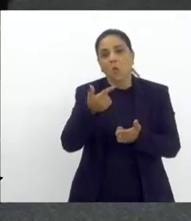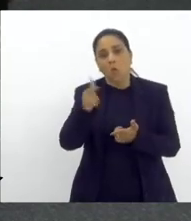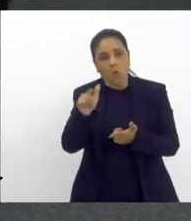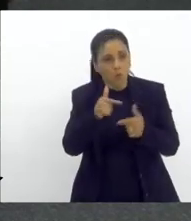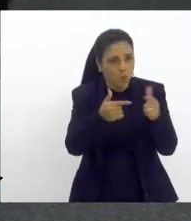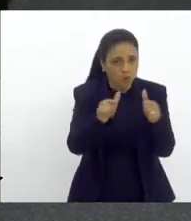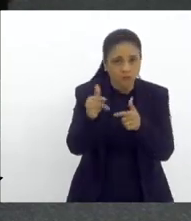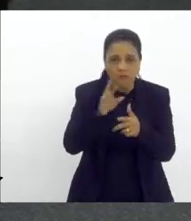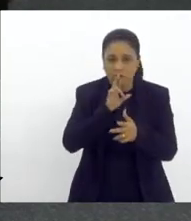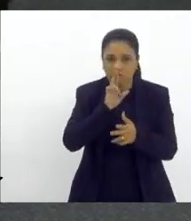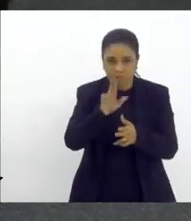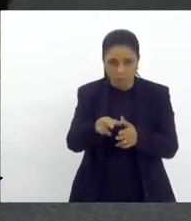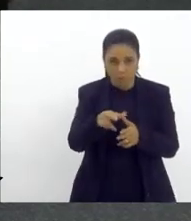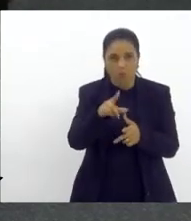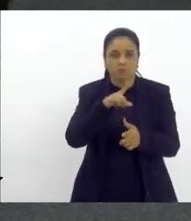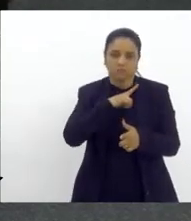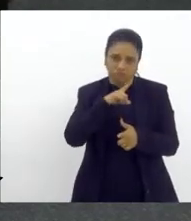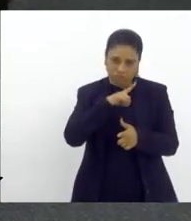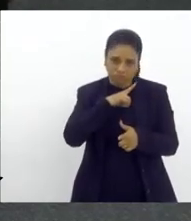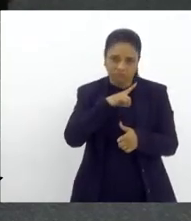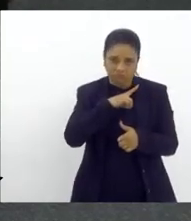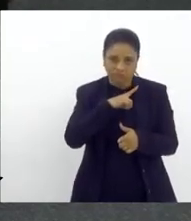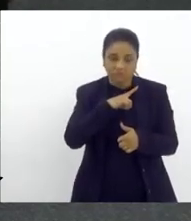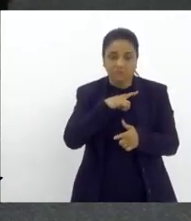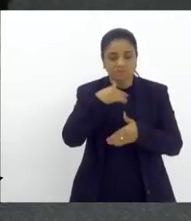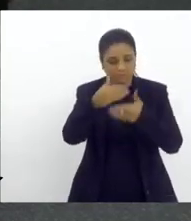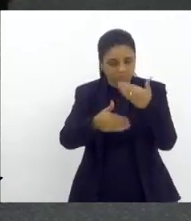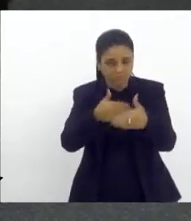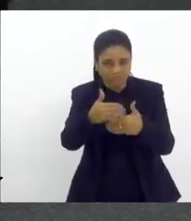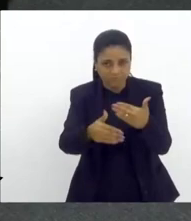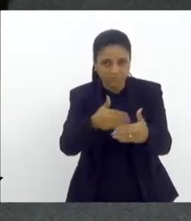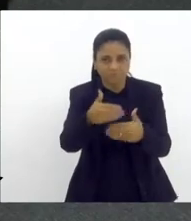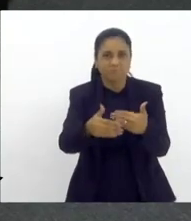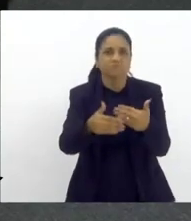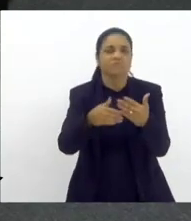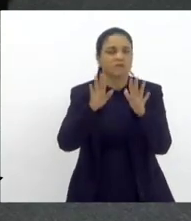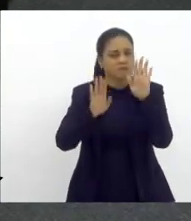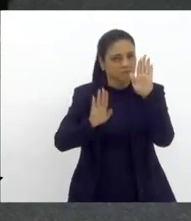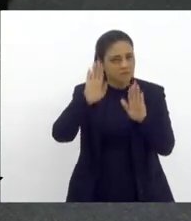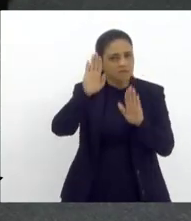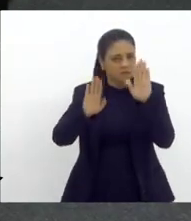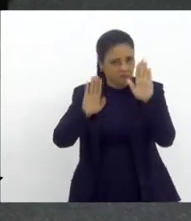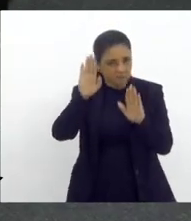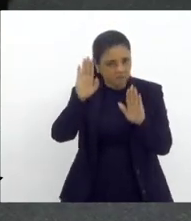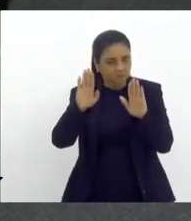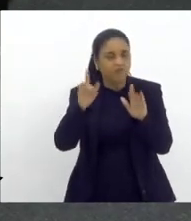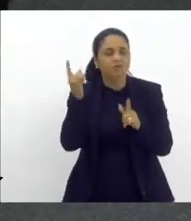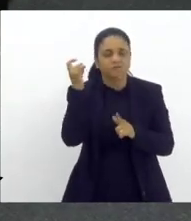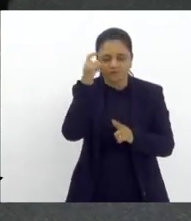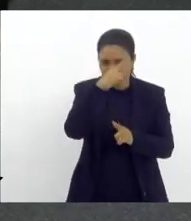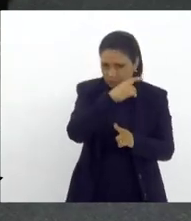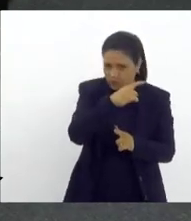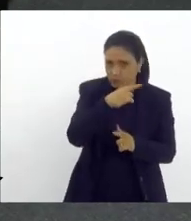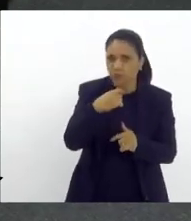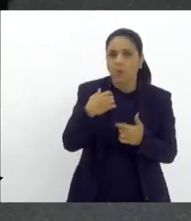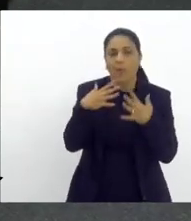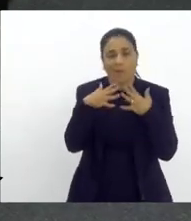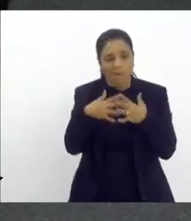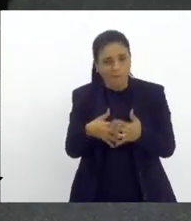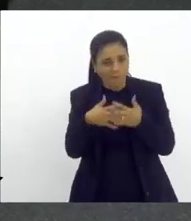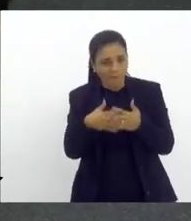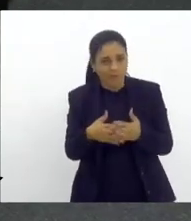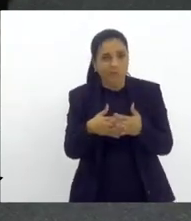resposta que esse tempo com relação ao andamento a gente sabe que processo licitatório é difícil é complicado é